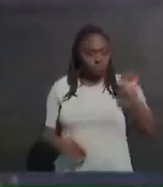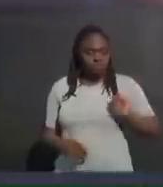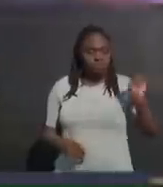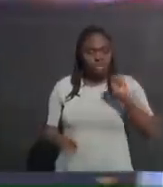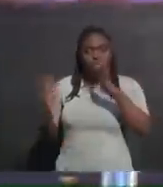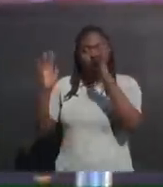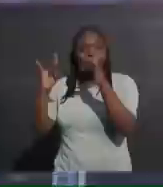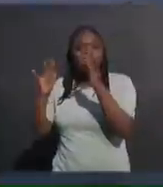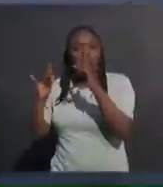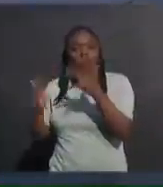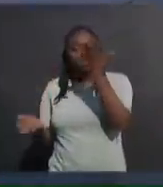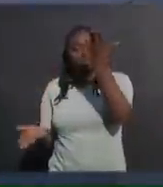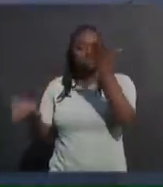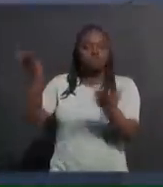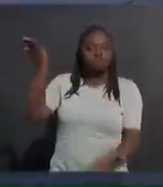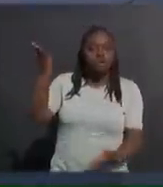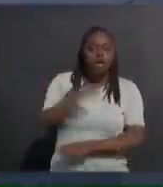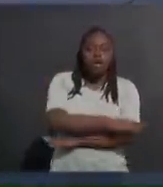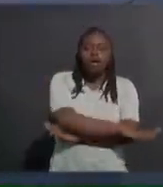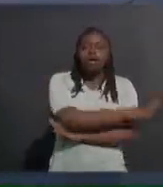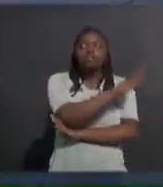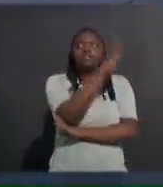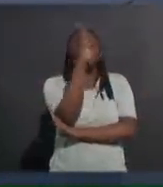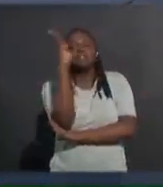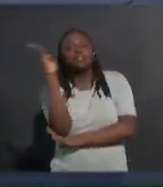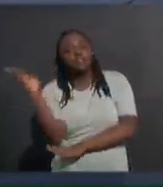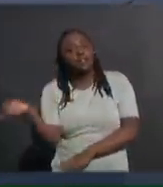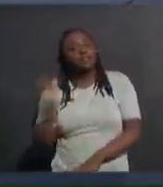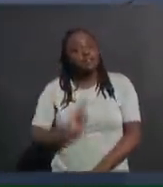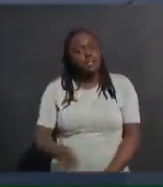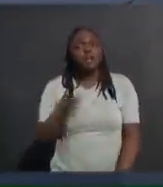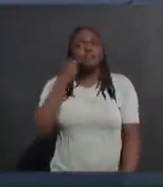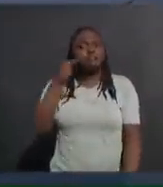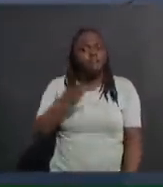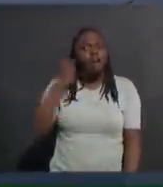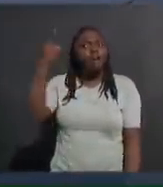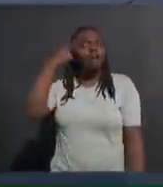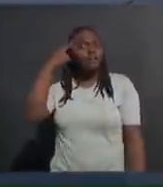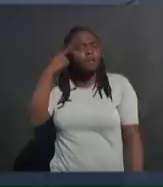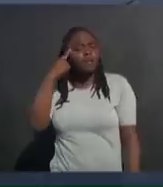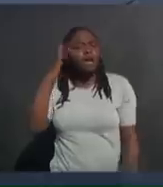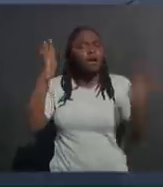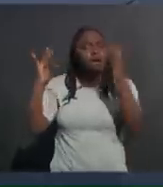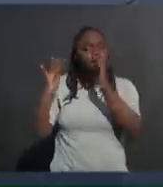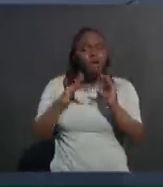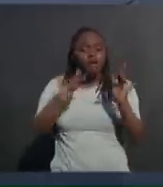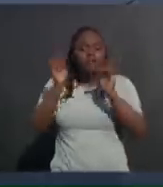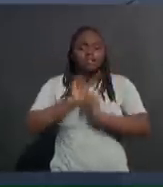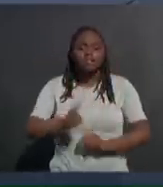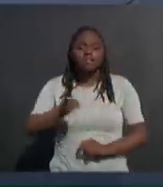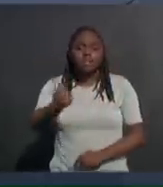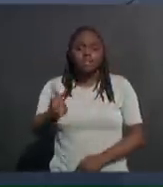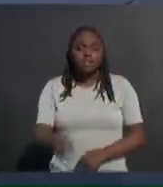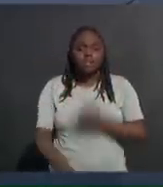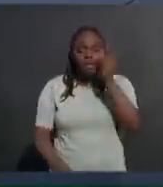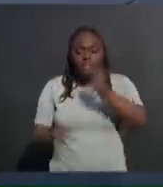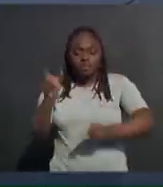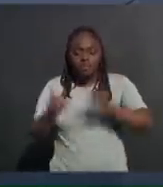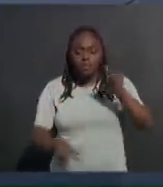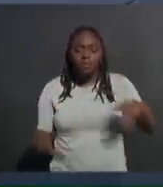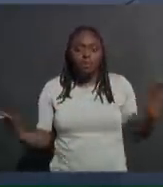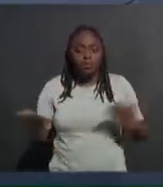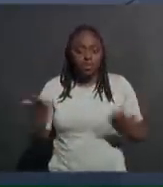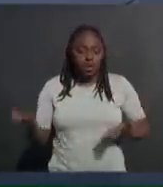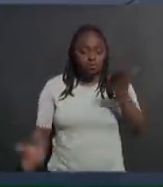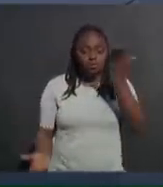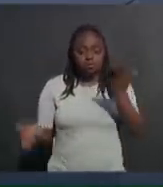desequilibra. É o dia inteiro, é o tempo todo, só fala nisso, só pensa nisso. As pessoas hoje estão